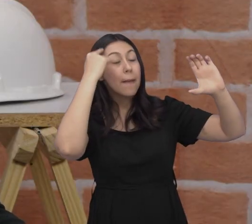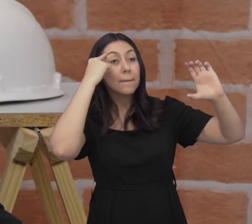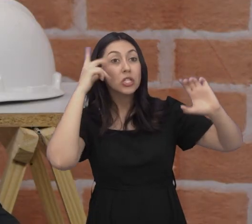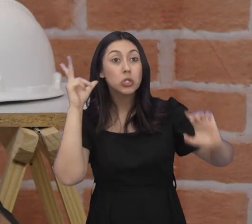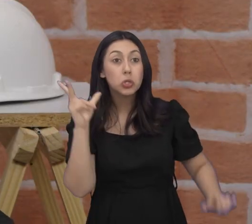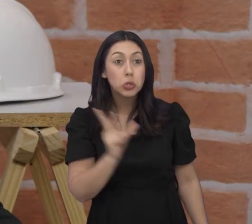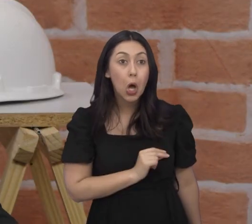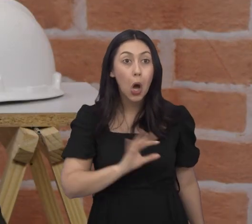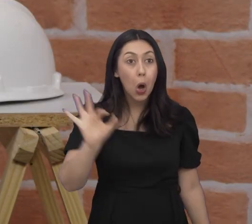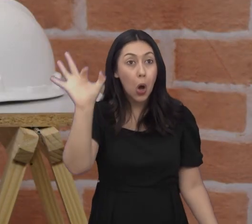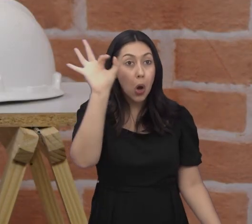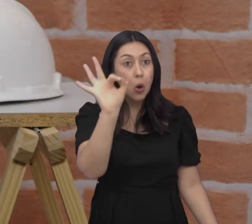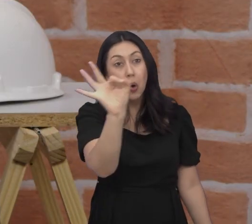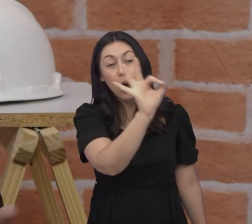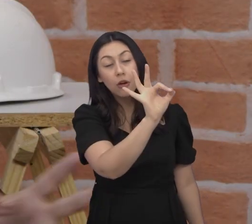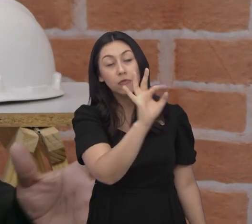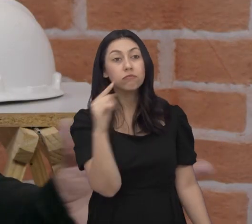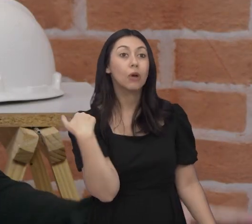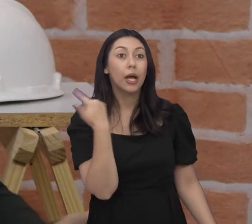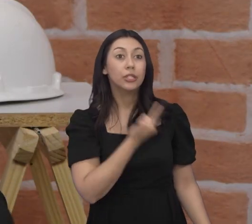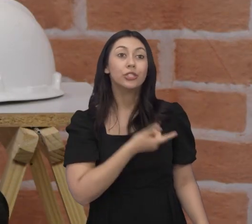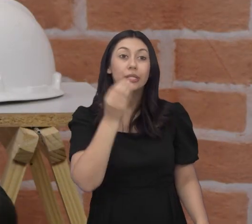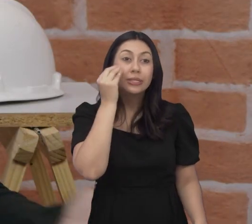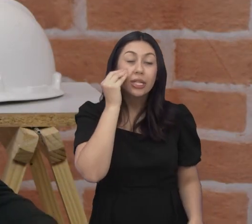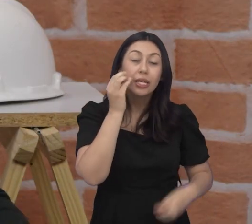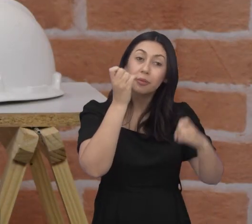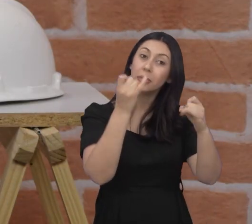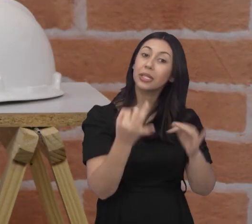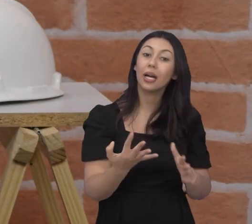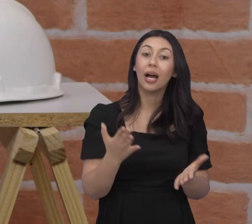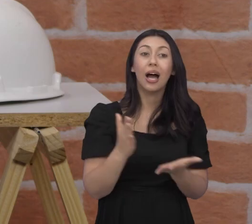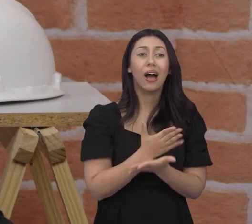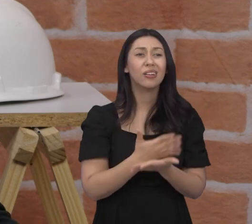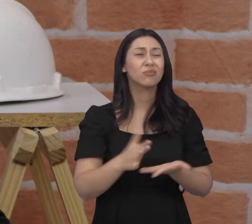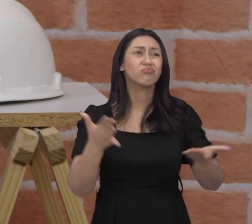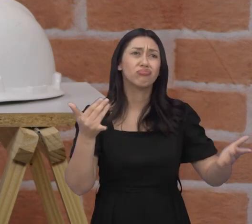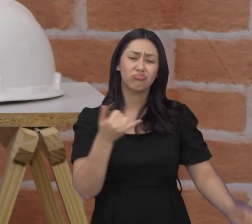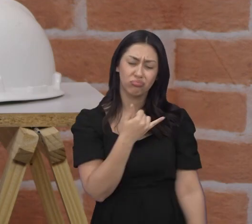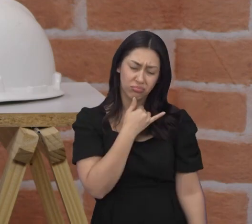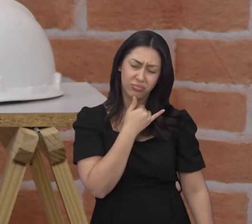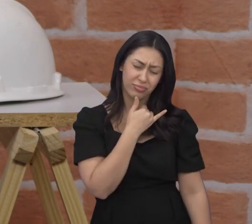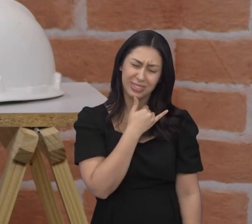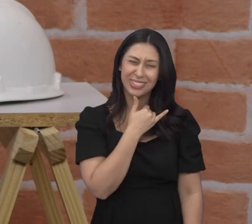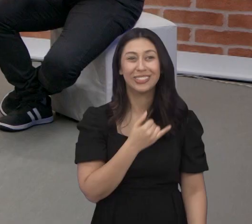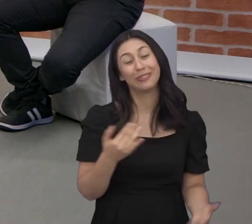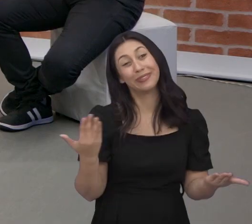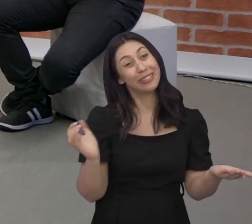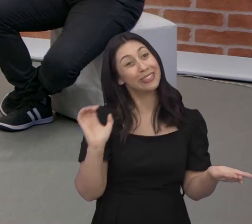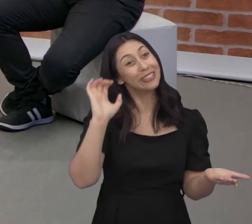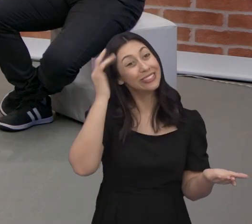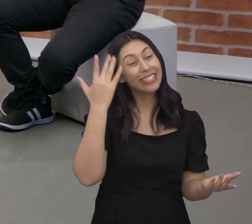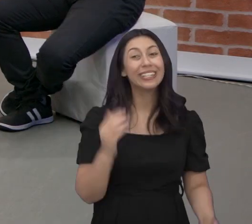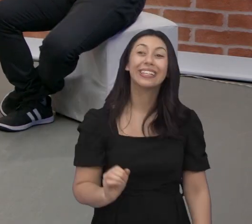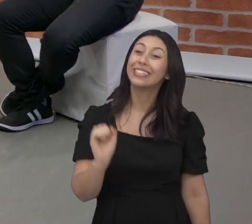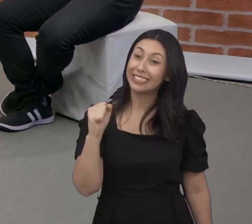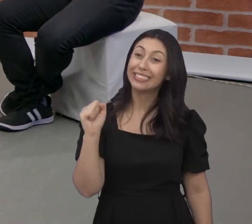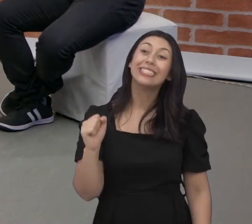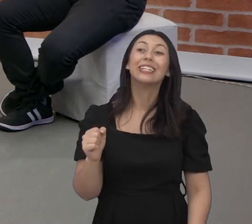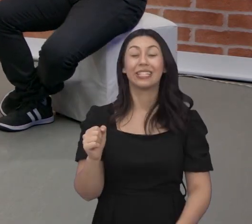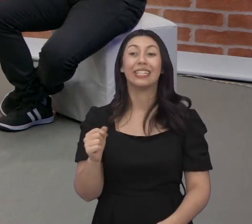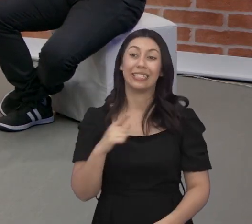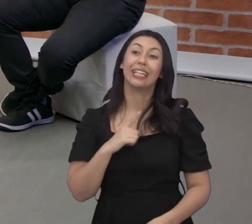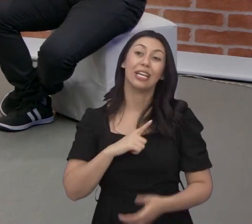uma nave, um OVNI. Daí a gente rapidamente tenta explicar para a pessoa. Alguns ficam decepcionados, né? Mas faz parte. Tem algumas